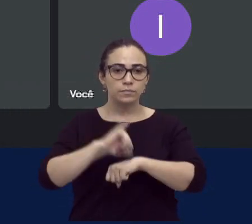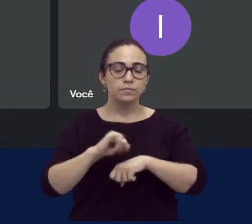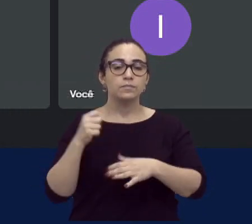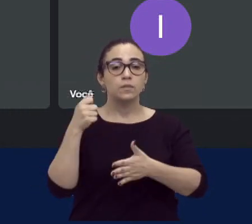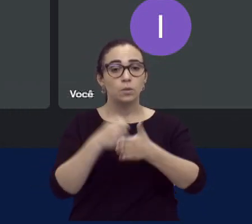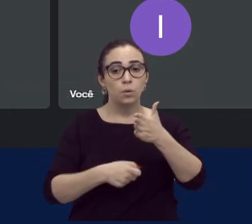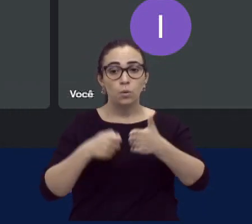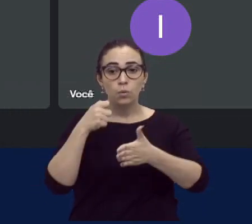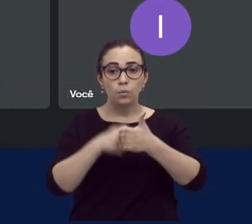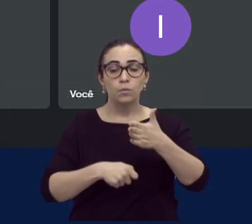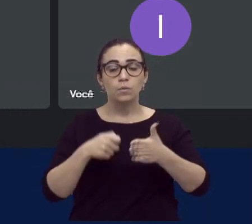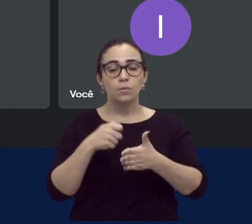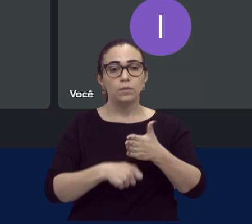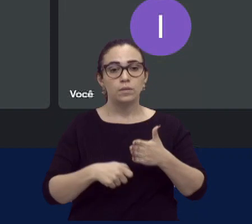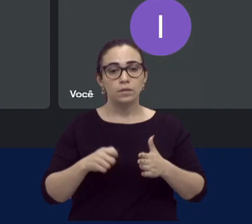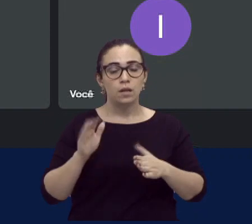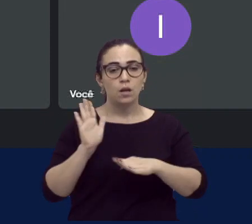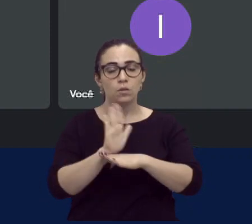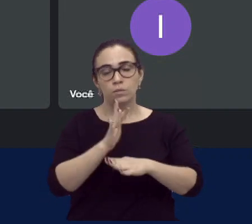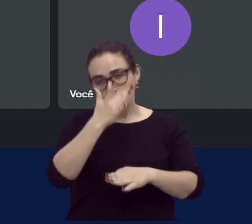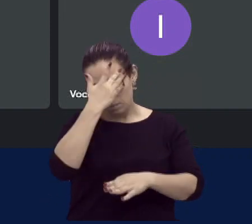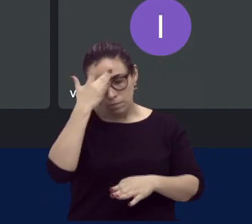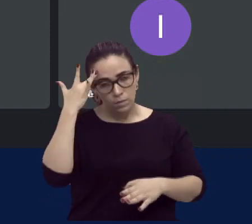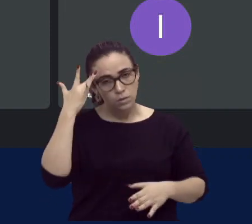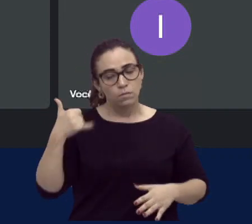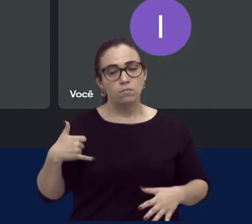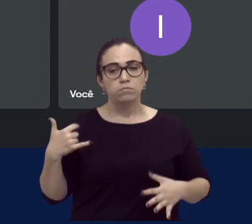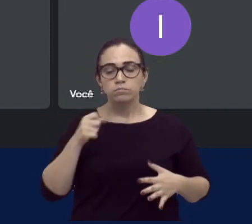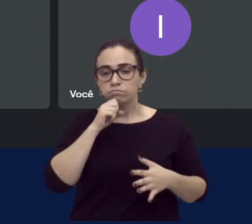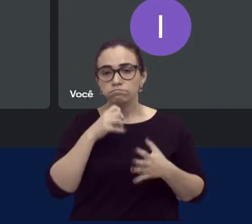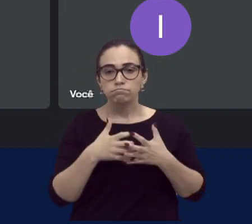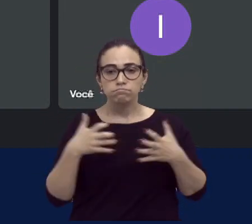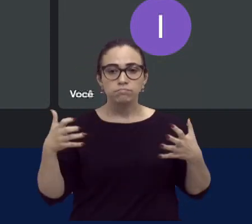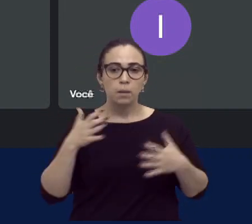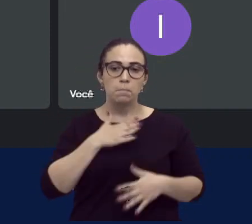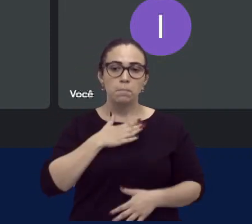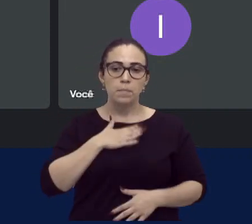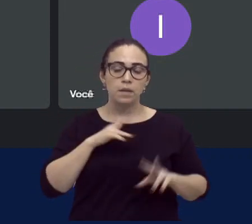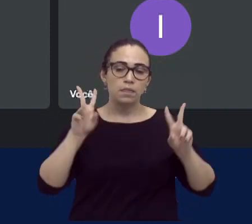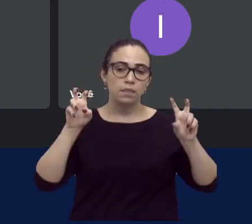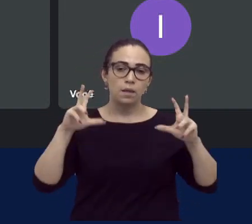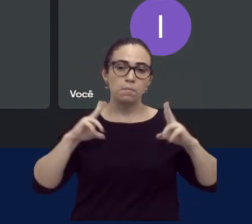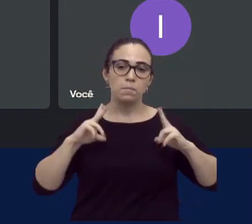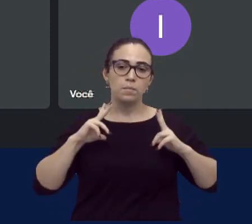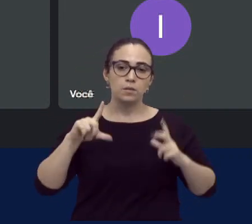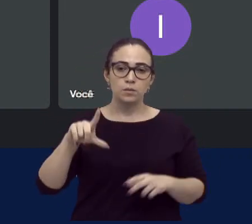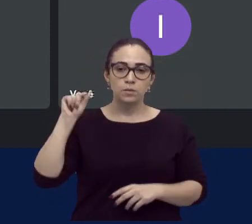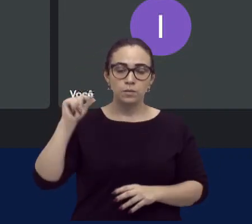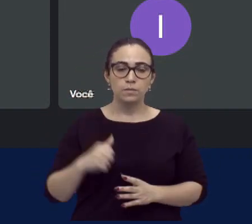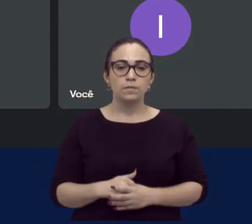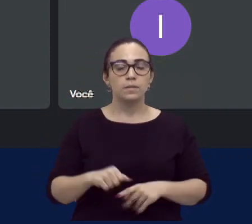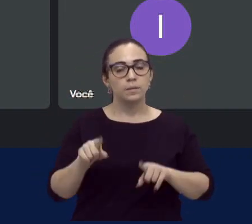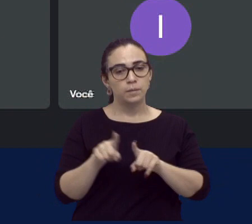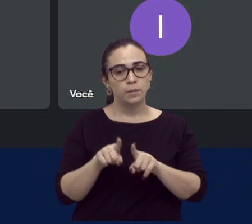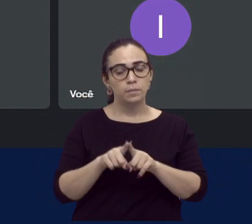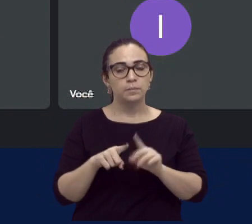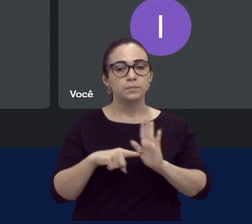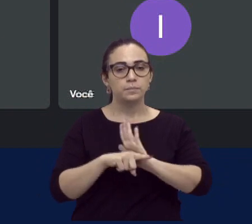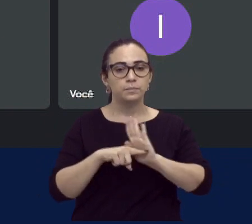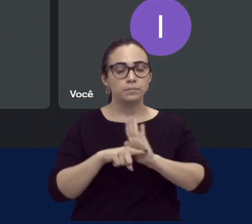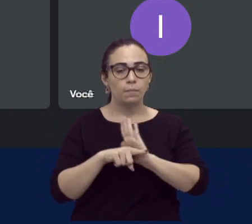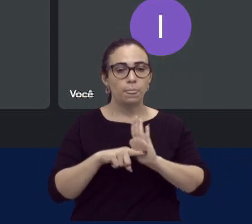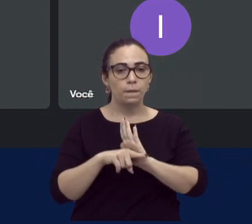luta pela pessoa idosa, minha causa pessoal. Além disso, eu sou estudiosa